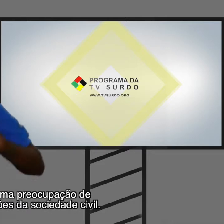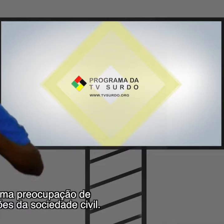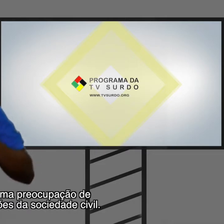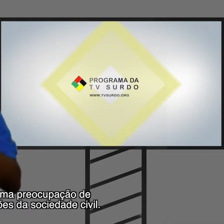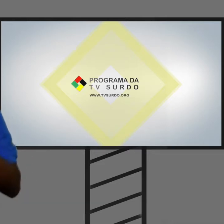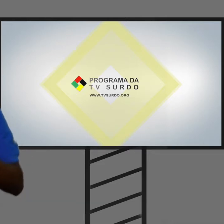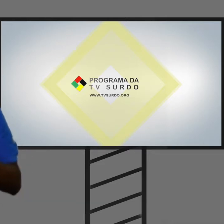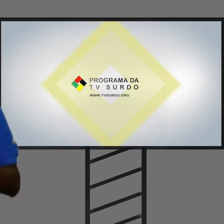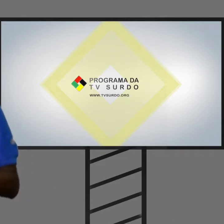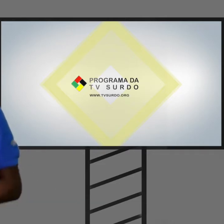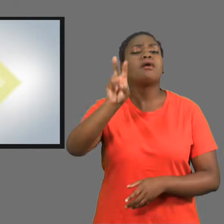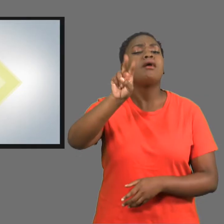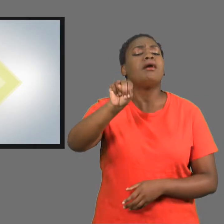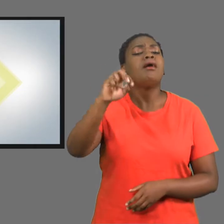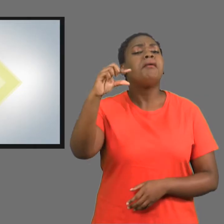civil.